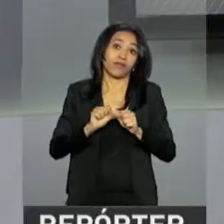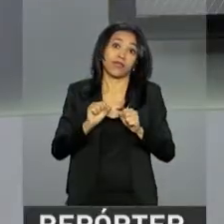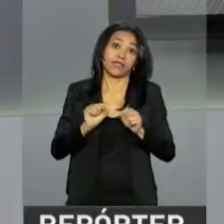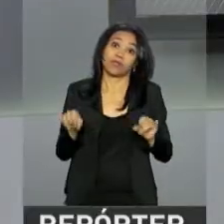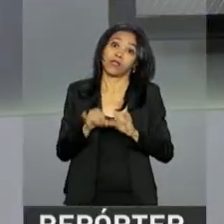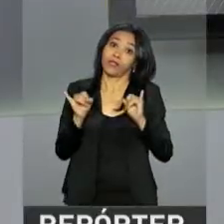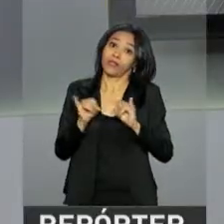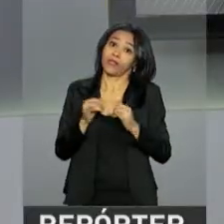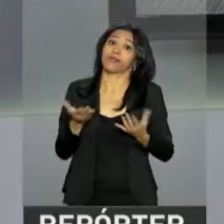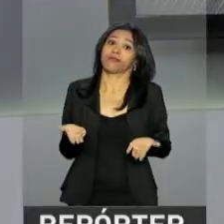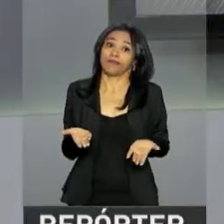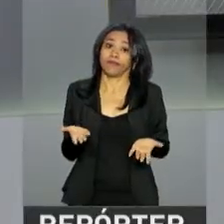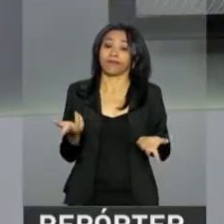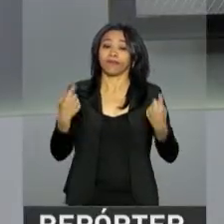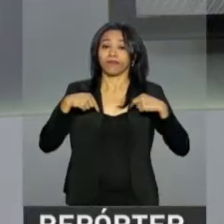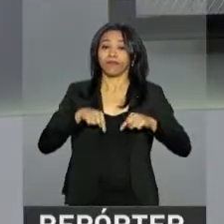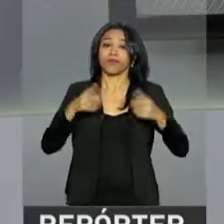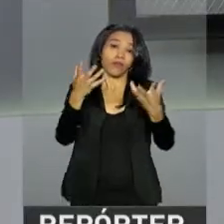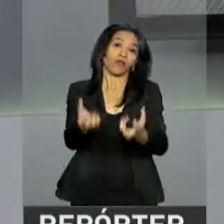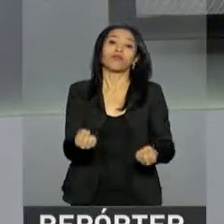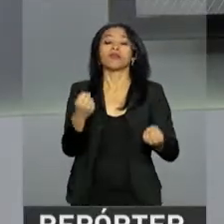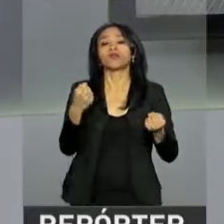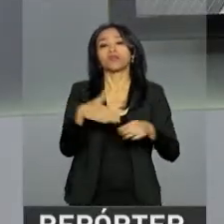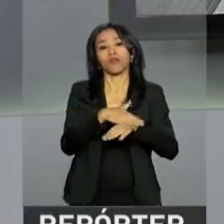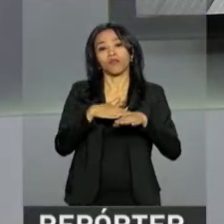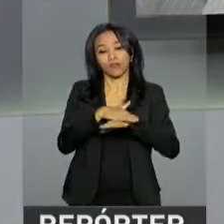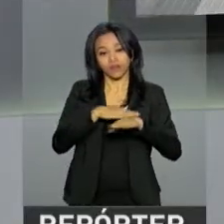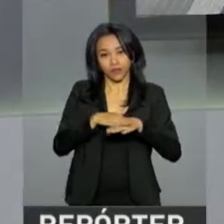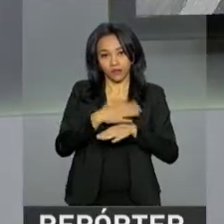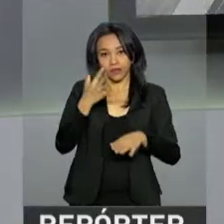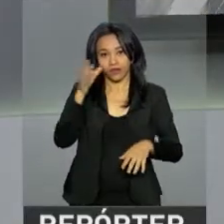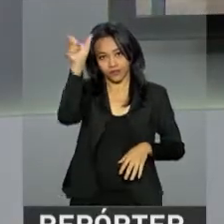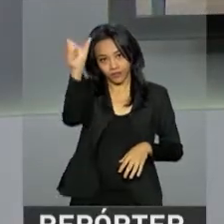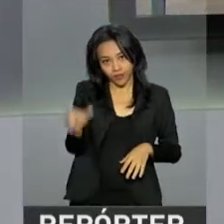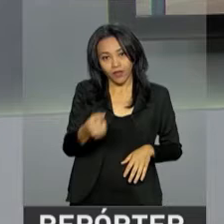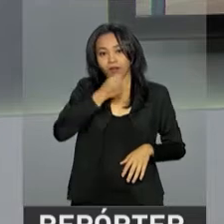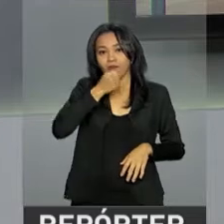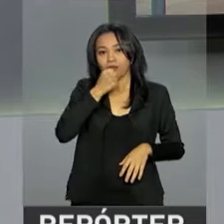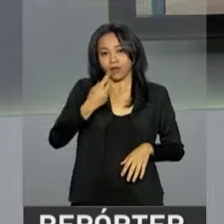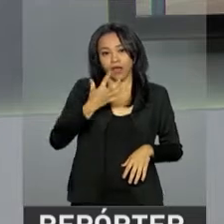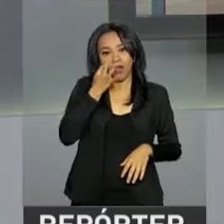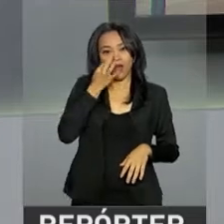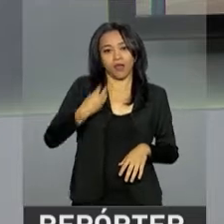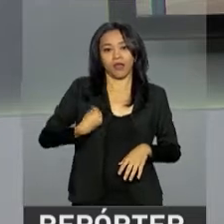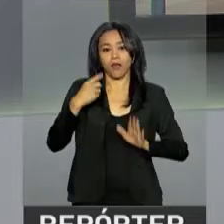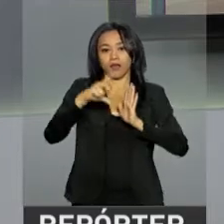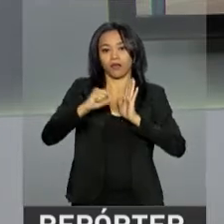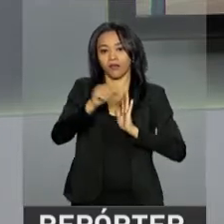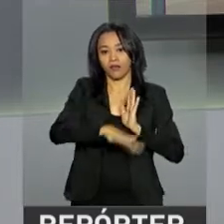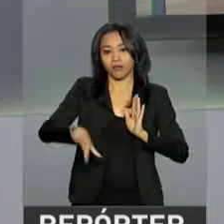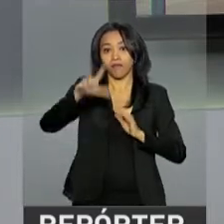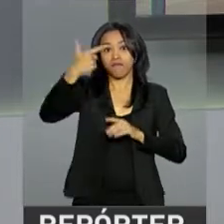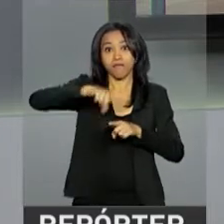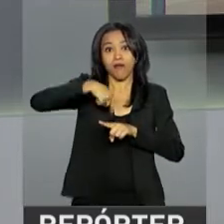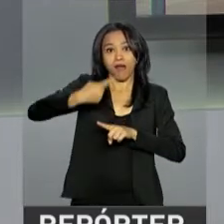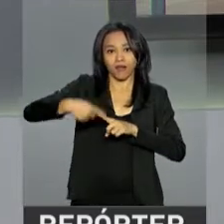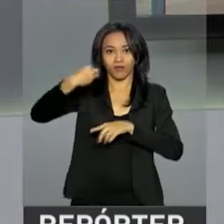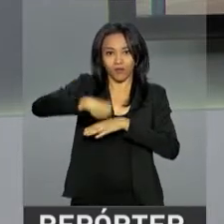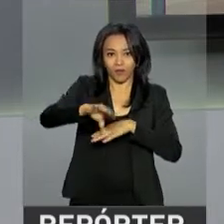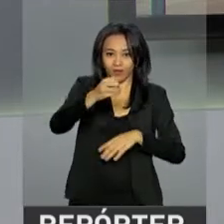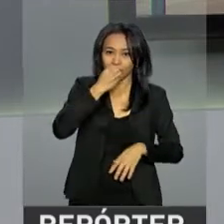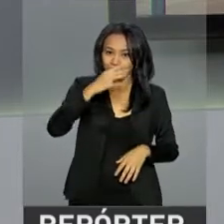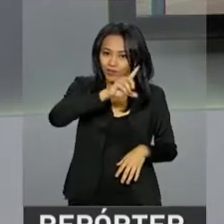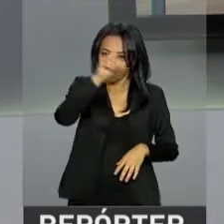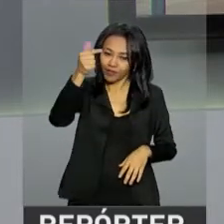nós vamos agora voltará a falar com o repórter ney pereira que está no palácio do planalto ele traz informações para a gente e nem bom dia novamente para